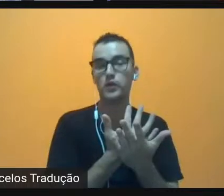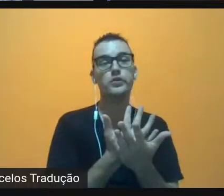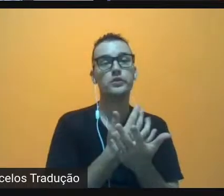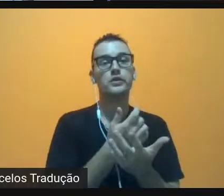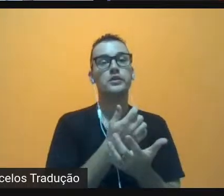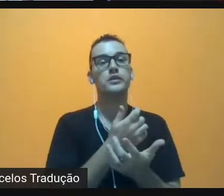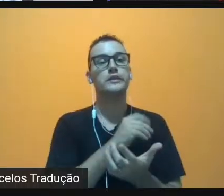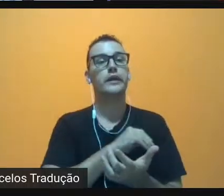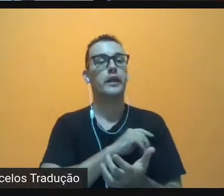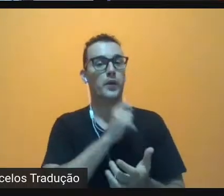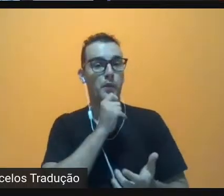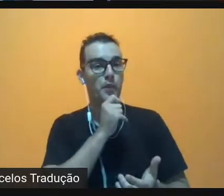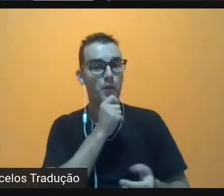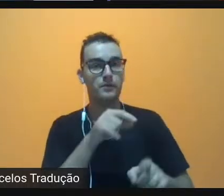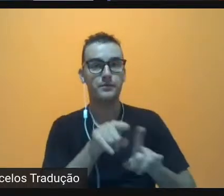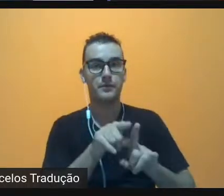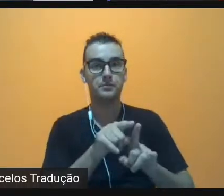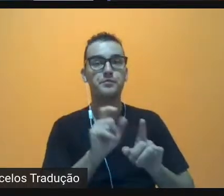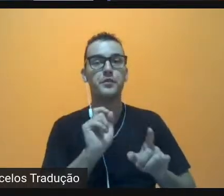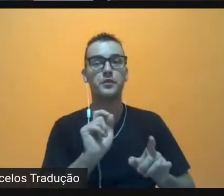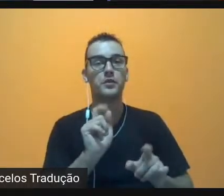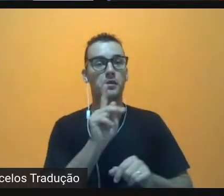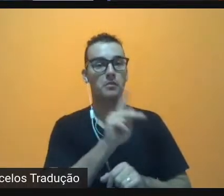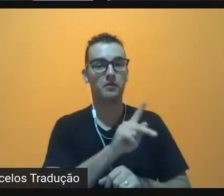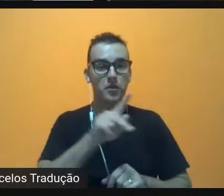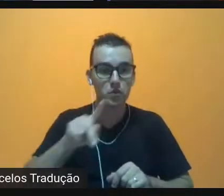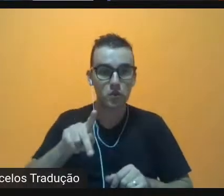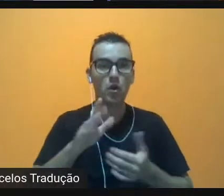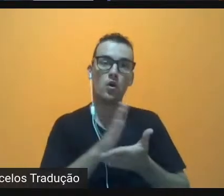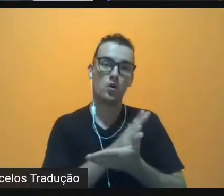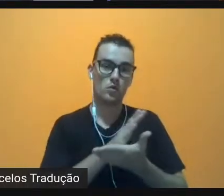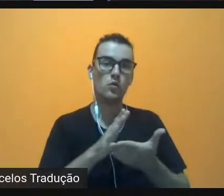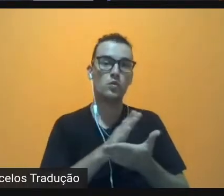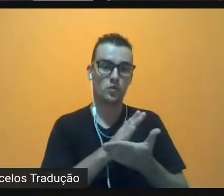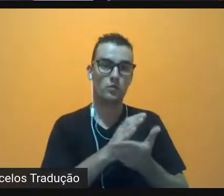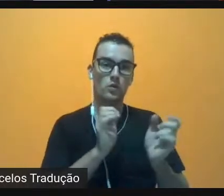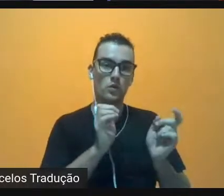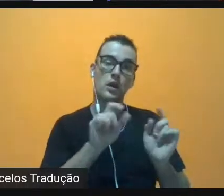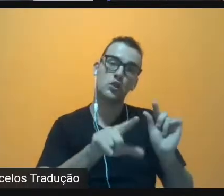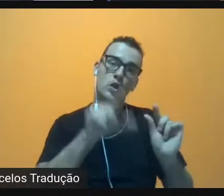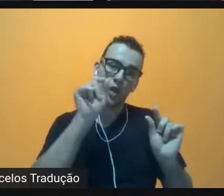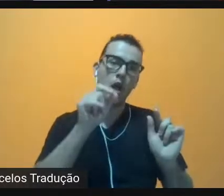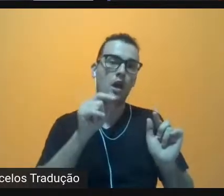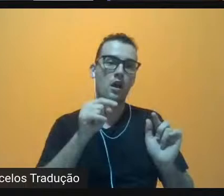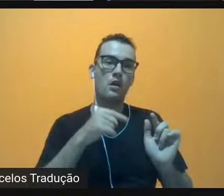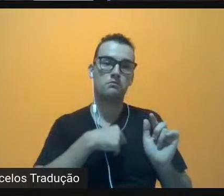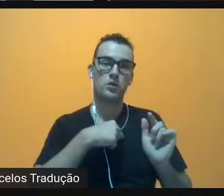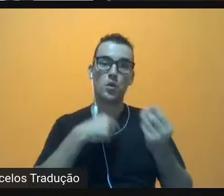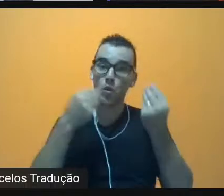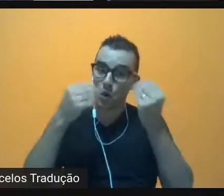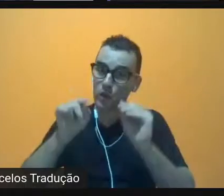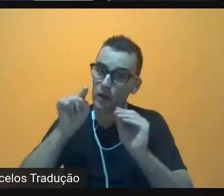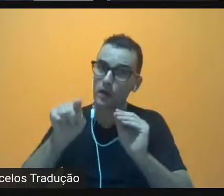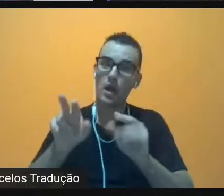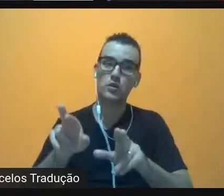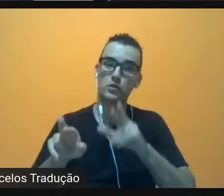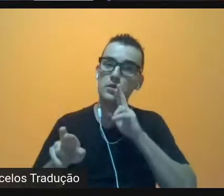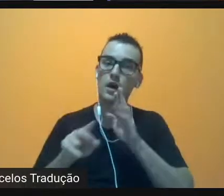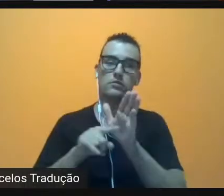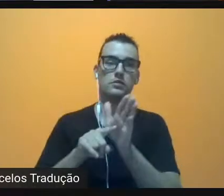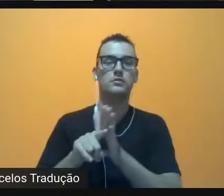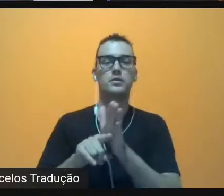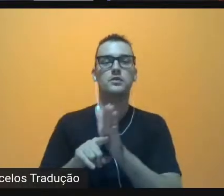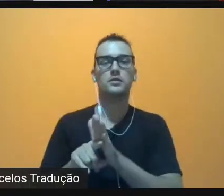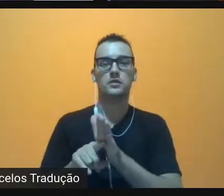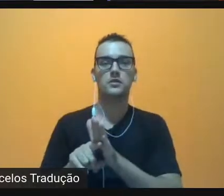alguns professores optaram, e isso, inclusive, eu registrei como resultado meu de pesquisa,